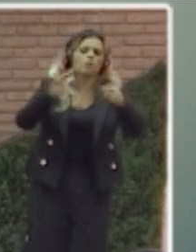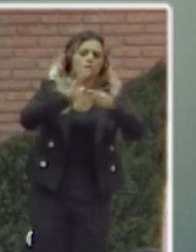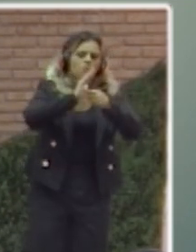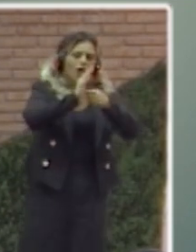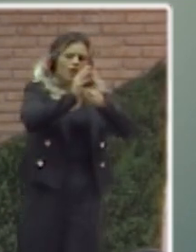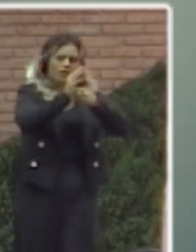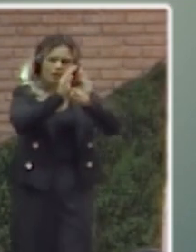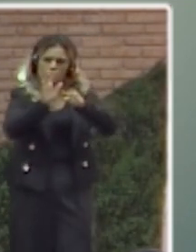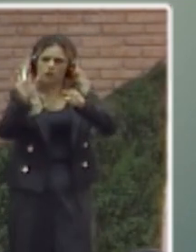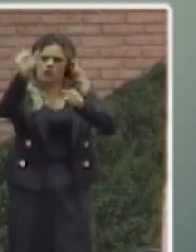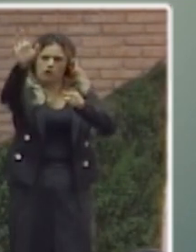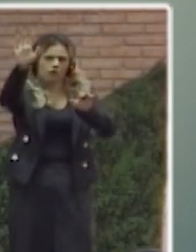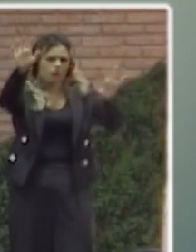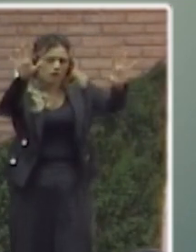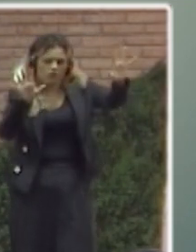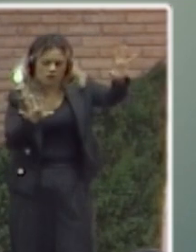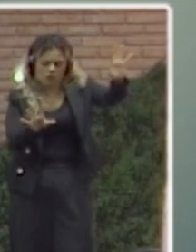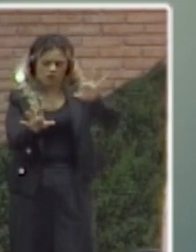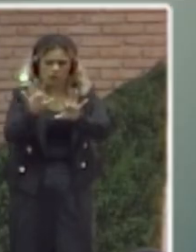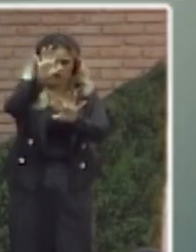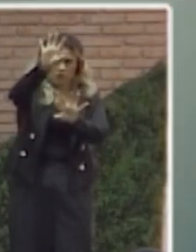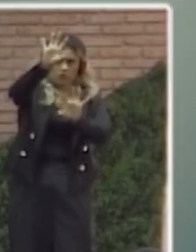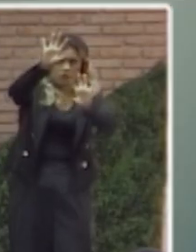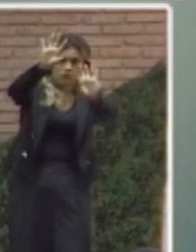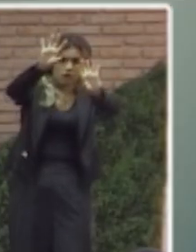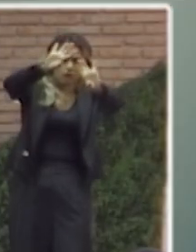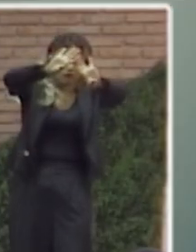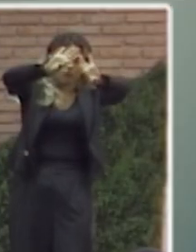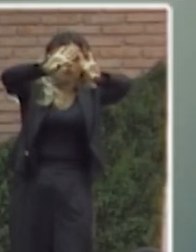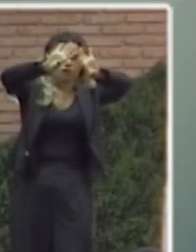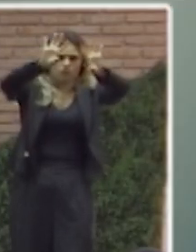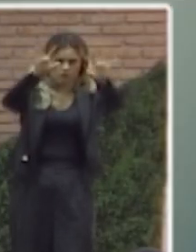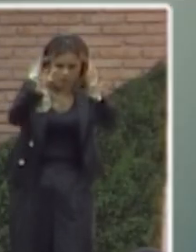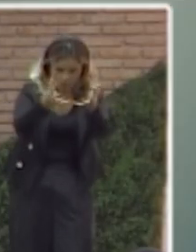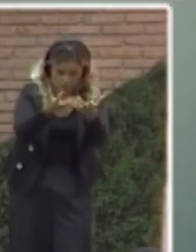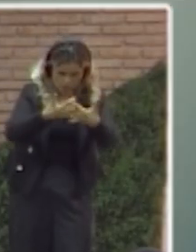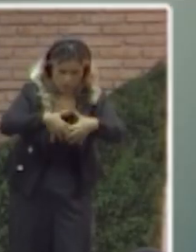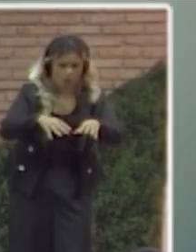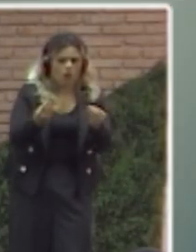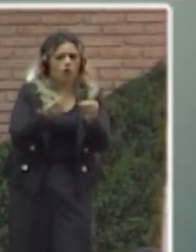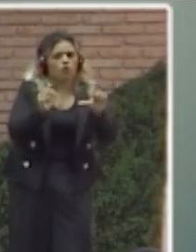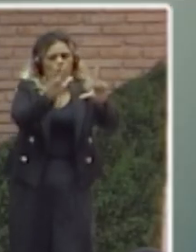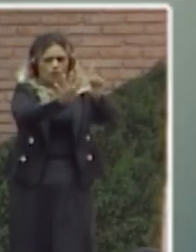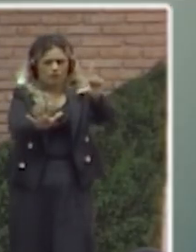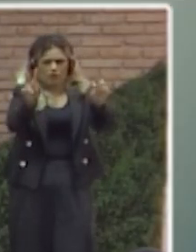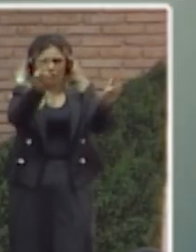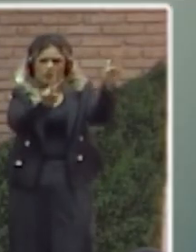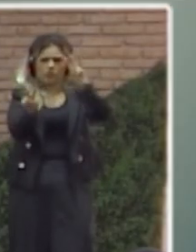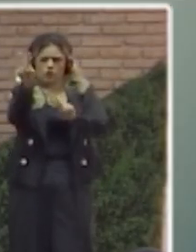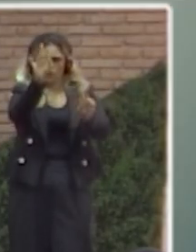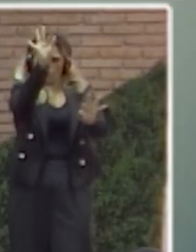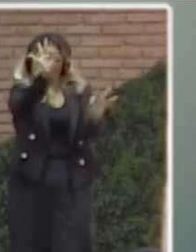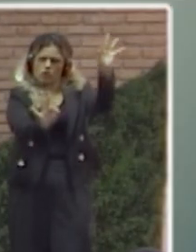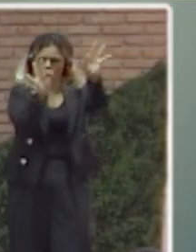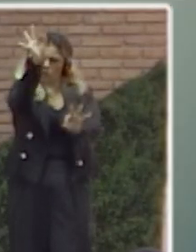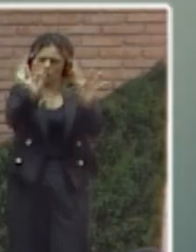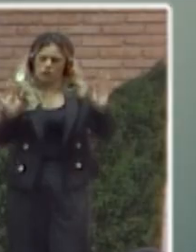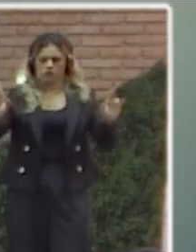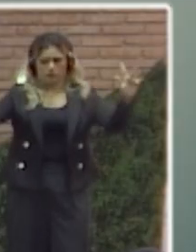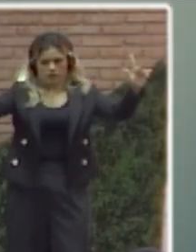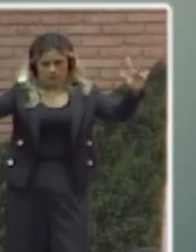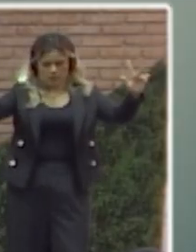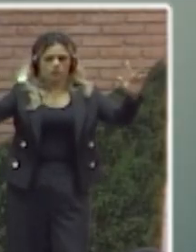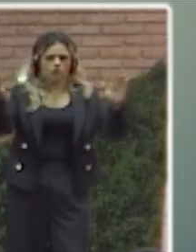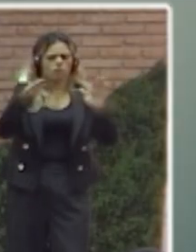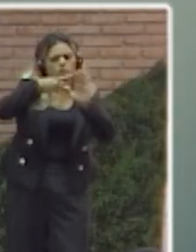máquina. Então, o tipo de design, o tipo como você desenvolve o projeto muda. A forma como